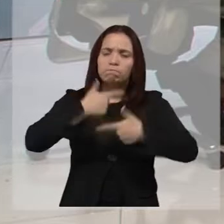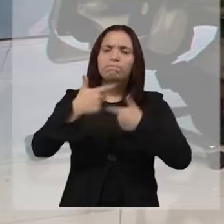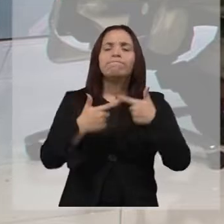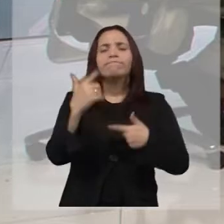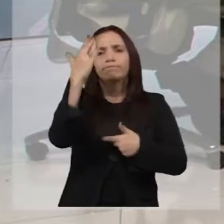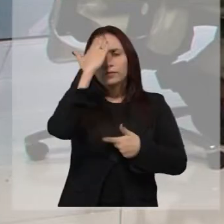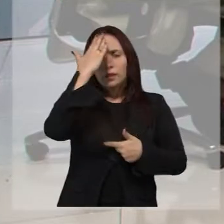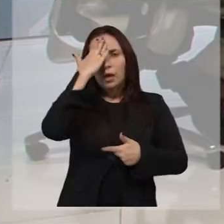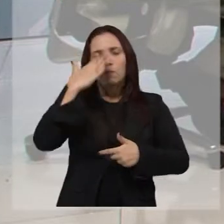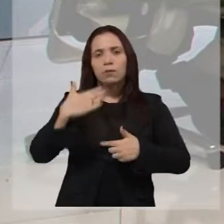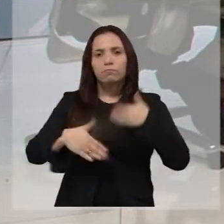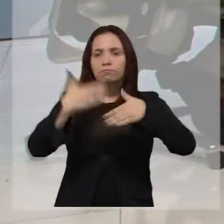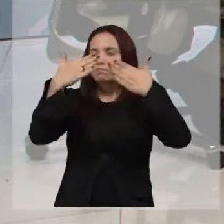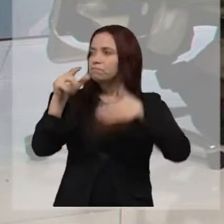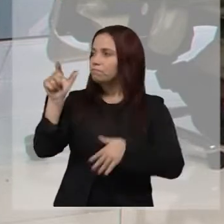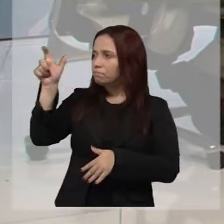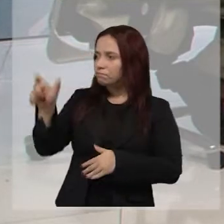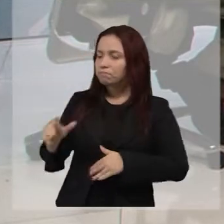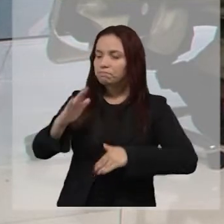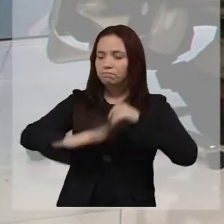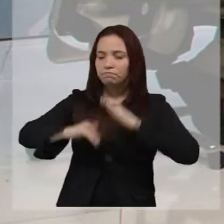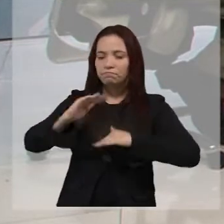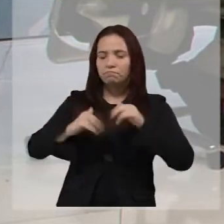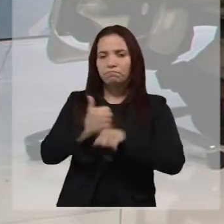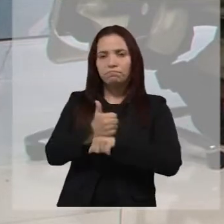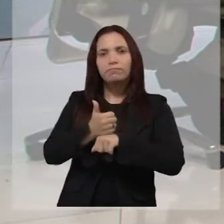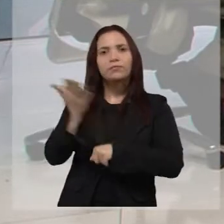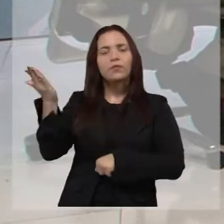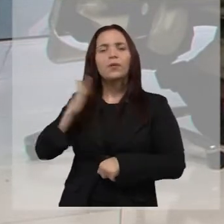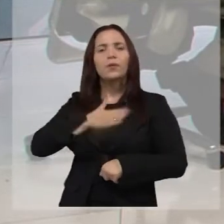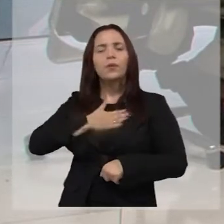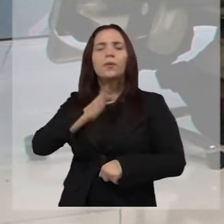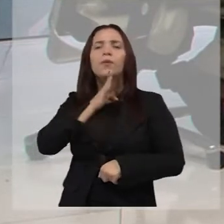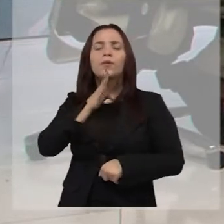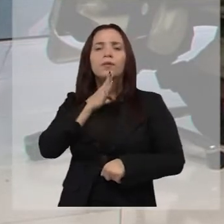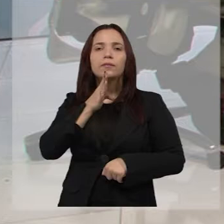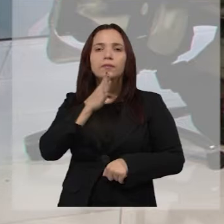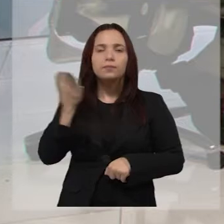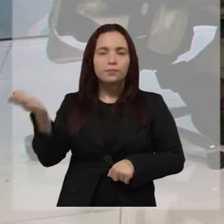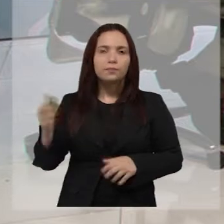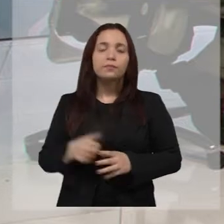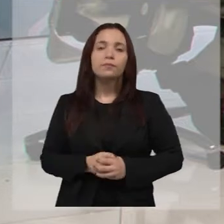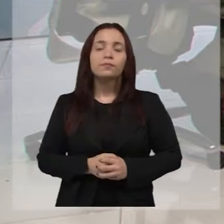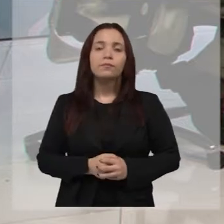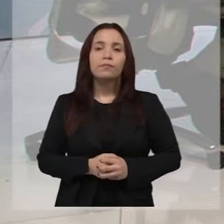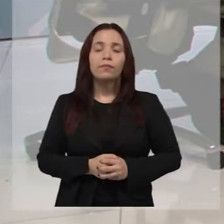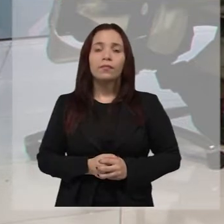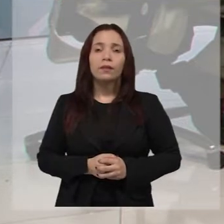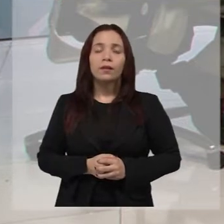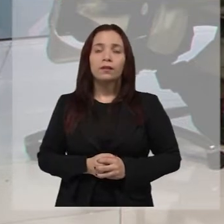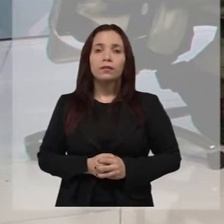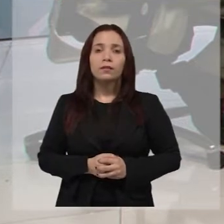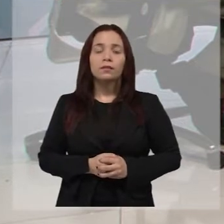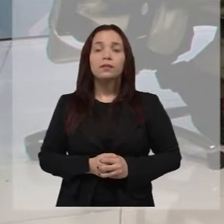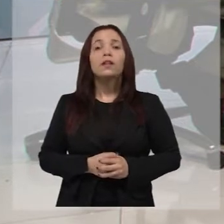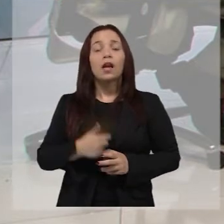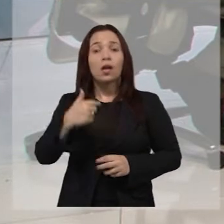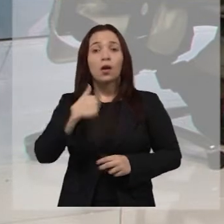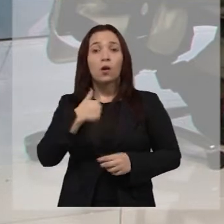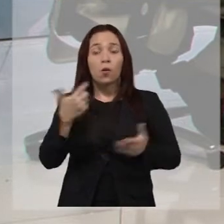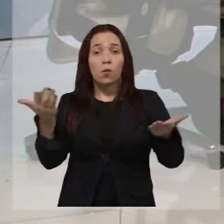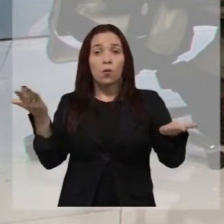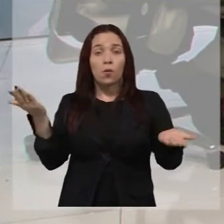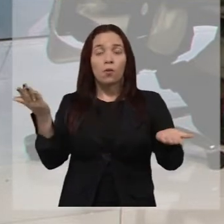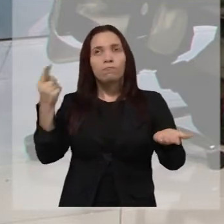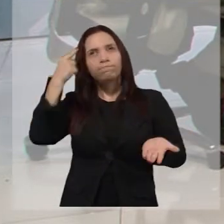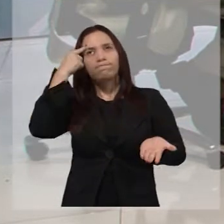isso está funcionando com uma pessoa que a gente gosta, né, que conhece, é muito... Eu trouxe esse